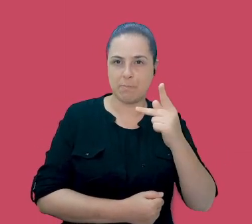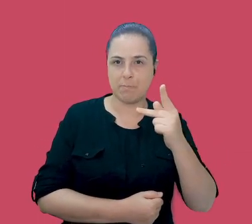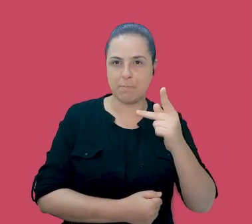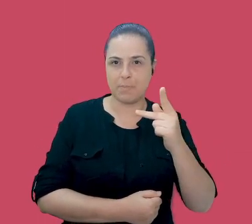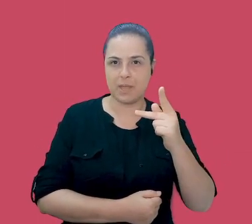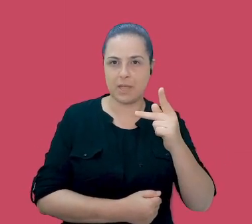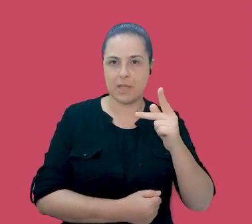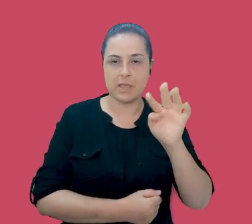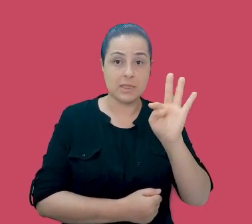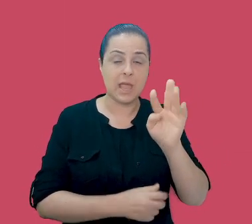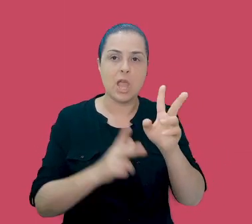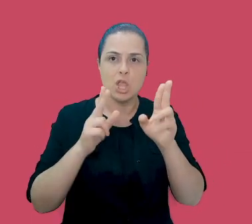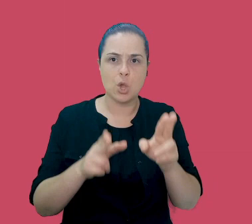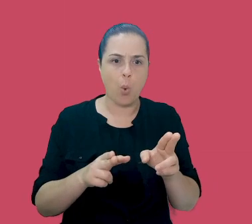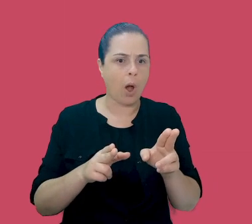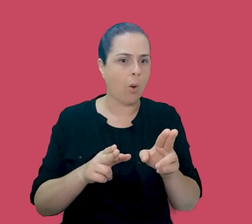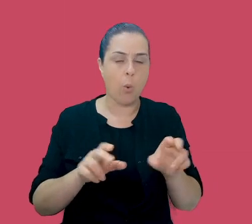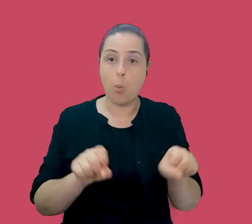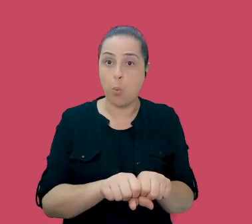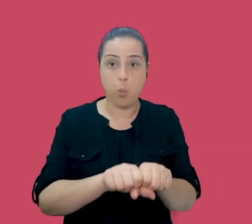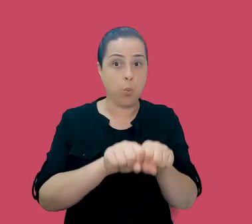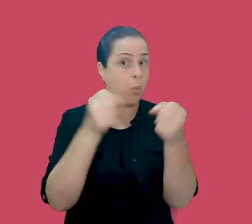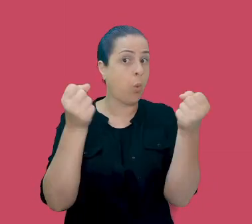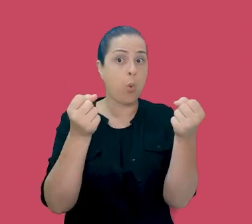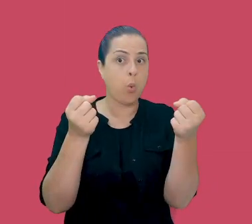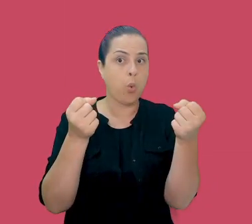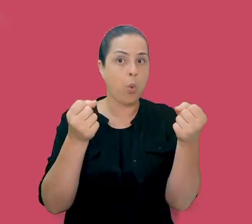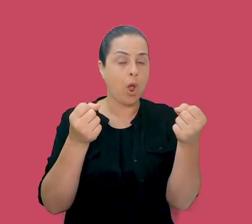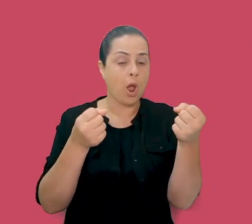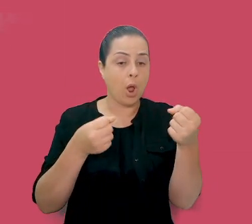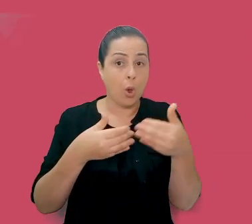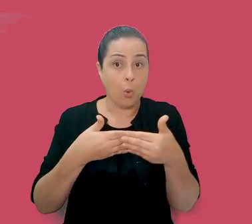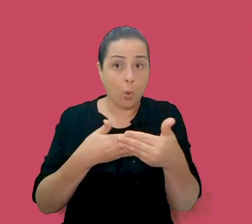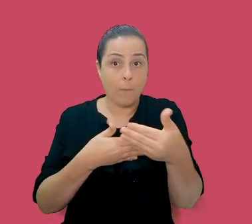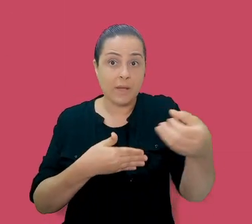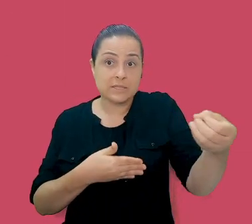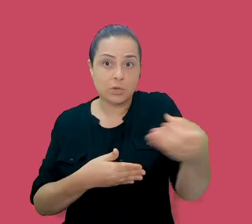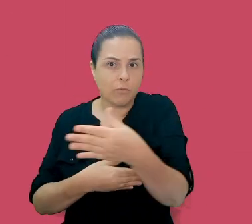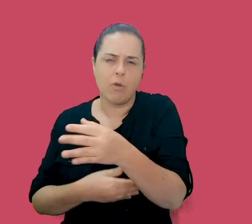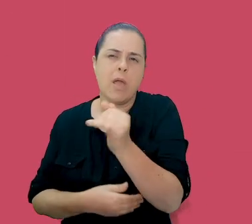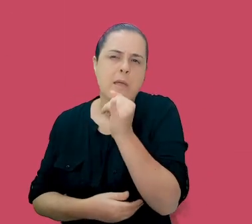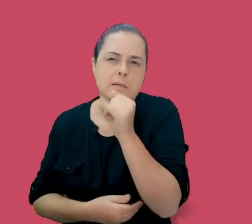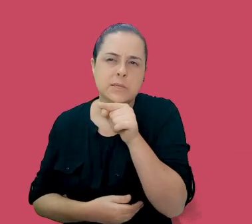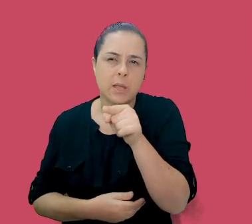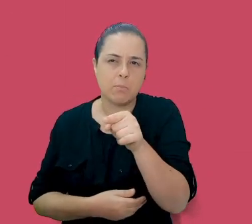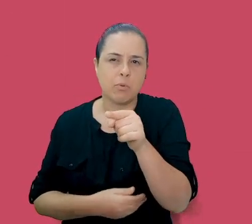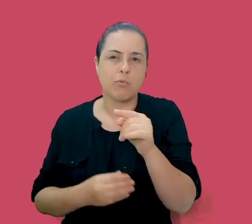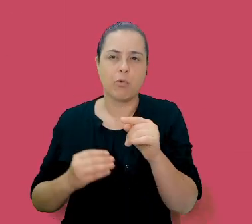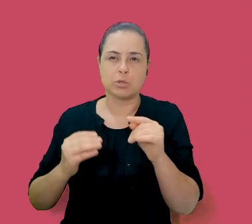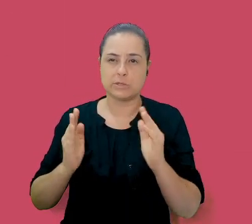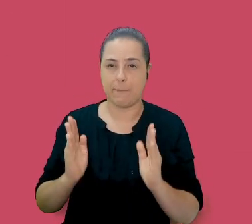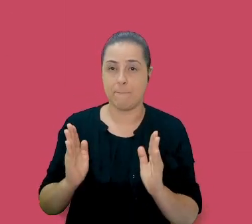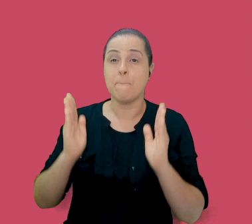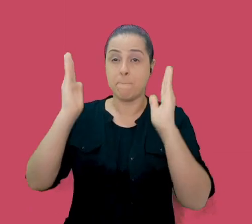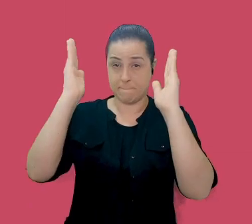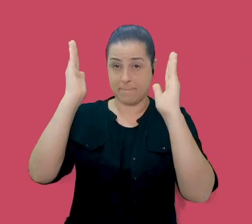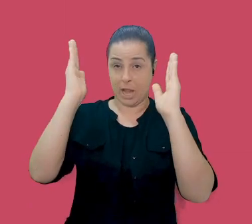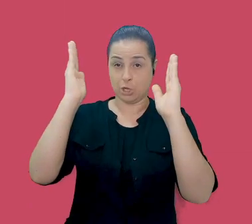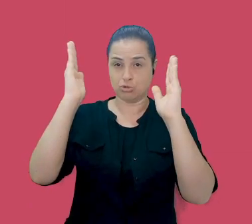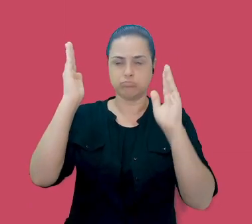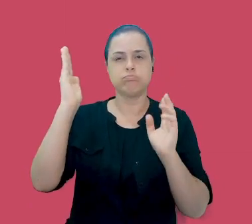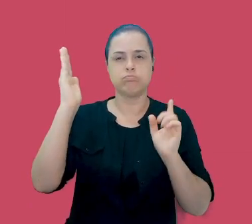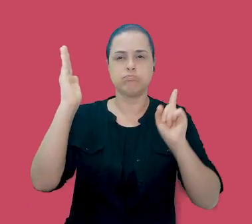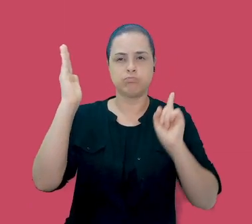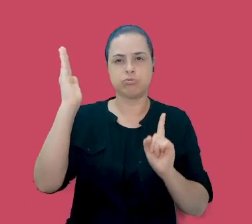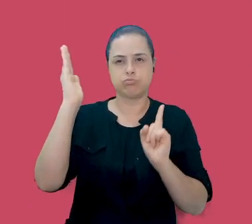já está acontecendo, sabe? As pessoas já estão entrando no elevador e não te cumprimentam, sabe? Então, todas essas coisas que a gente tinha,